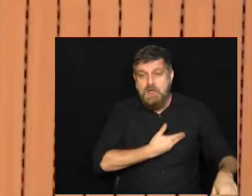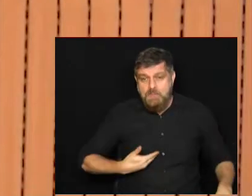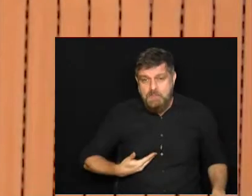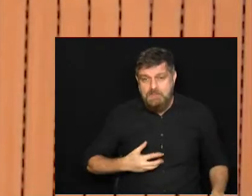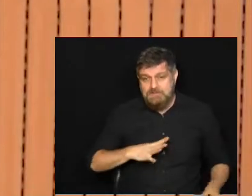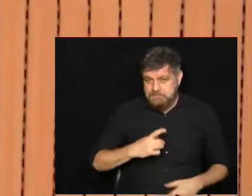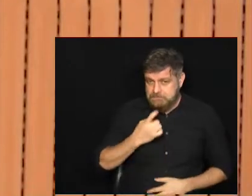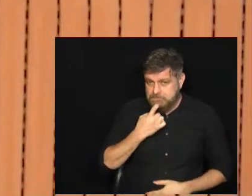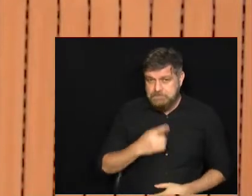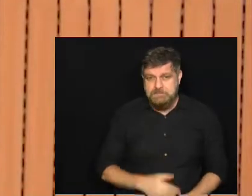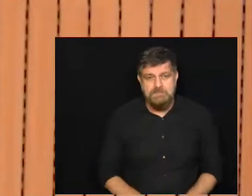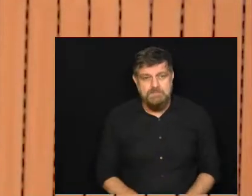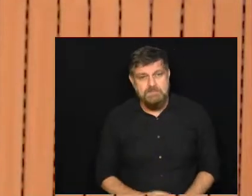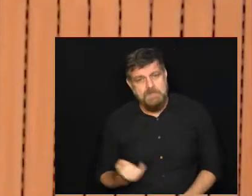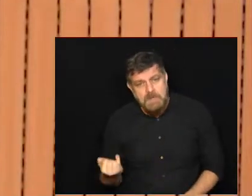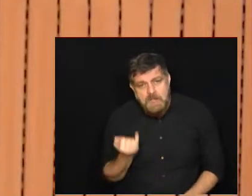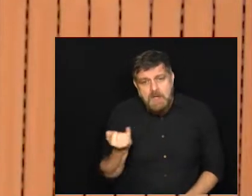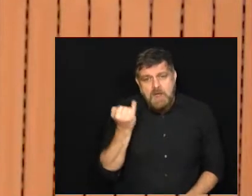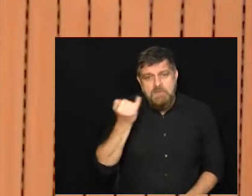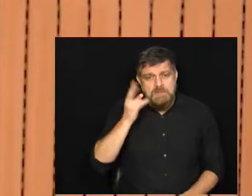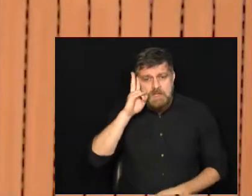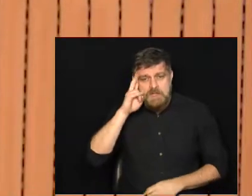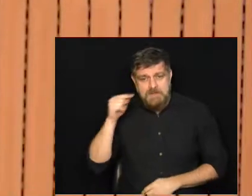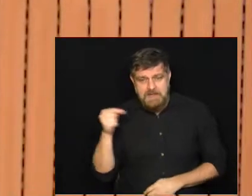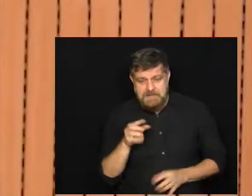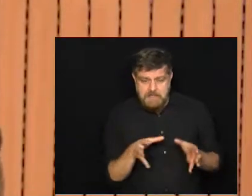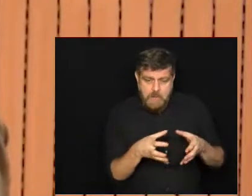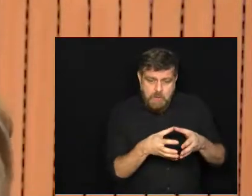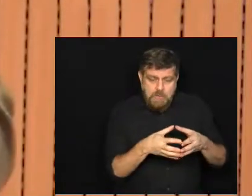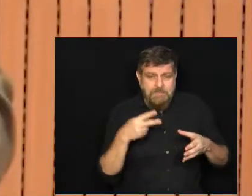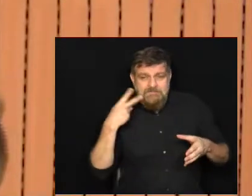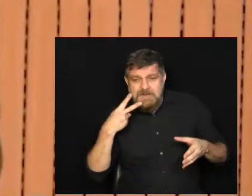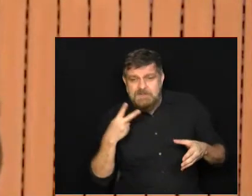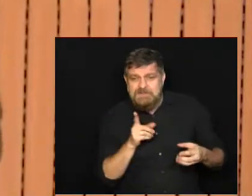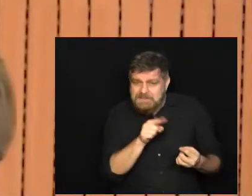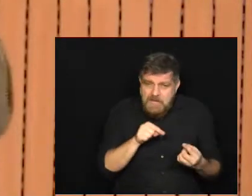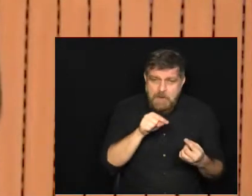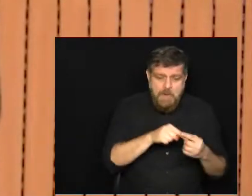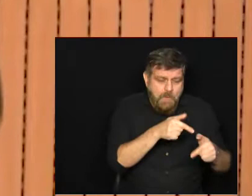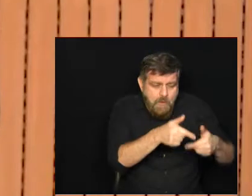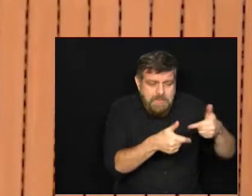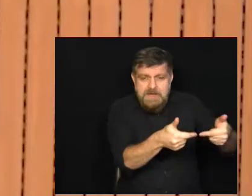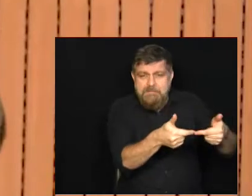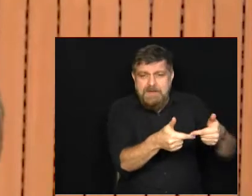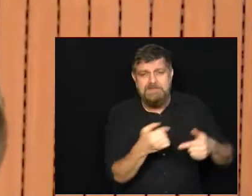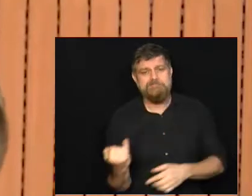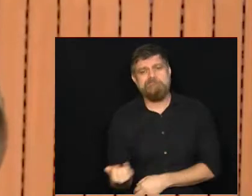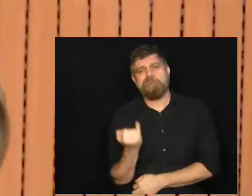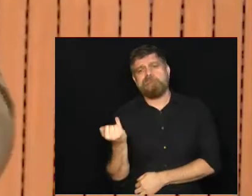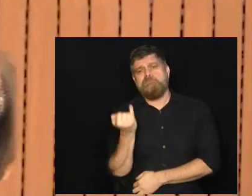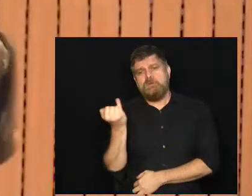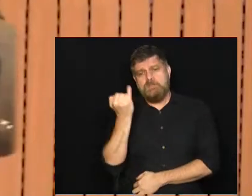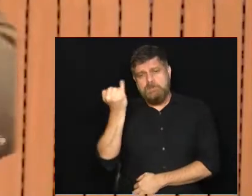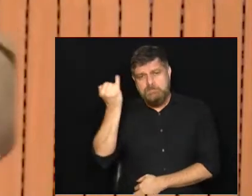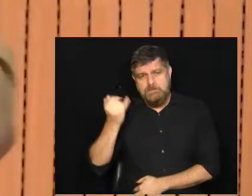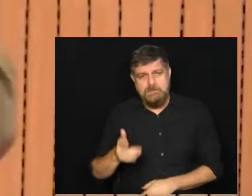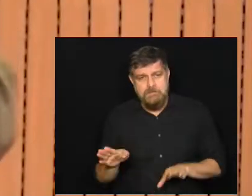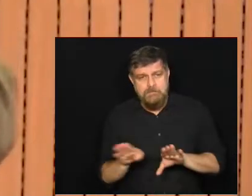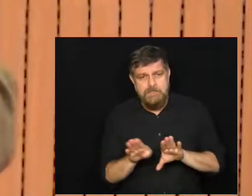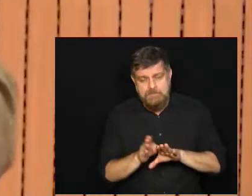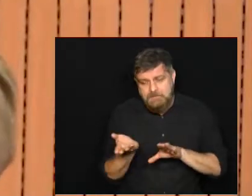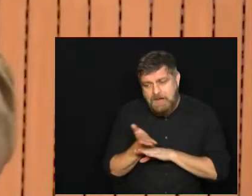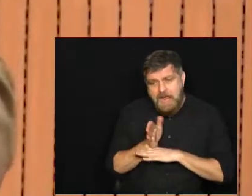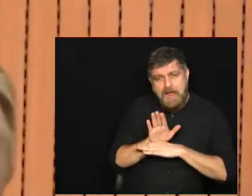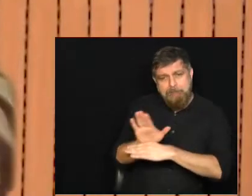de Campinas. É importante ressaltar que essa comissão está fazendo um trabalho muito importante para, inclusive,